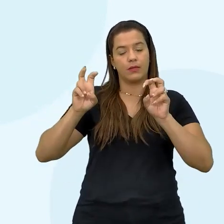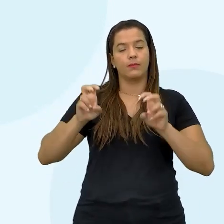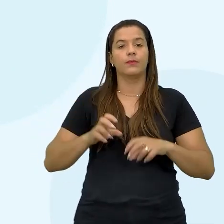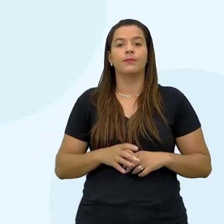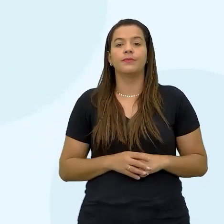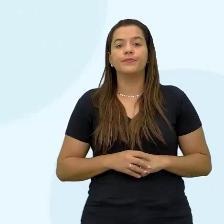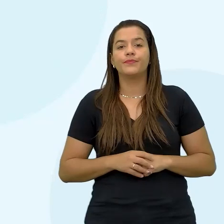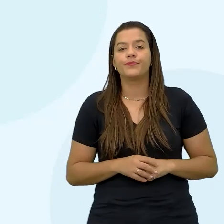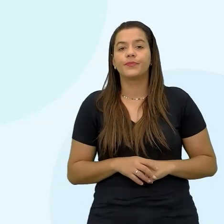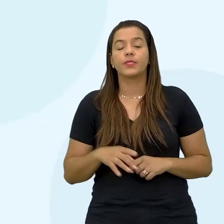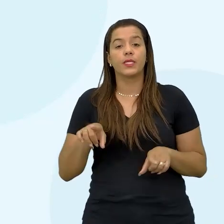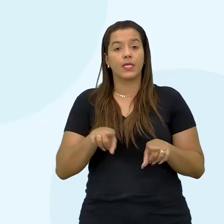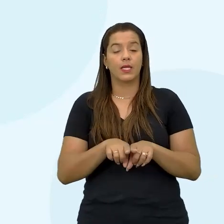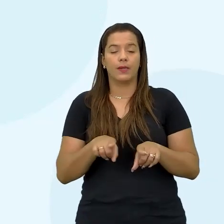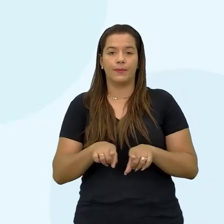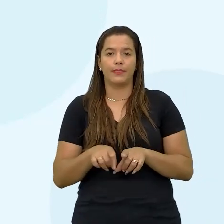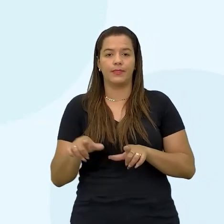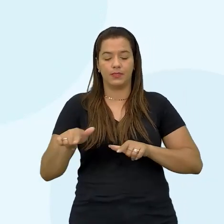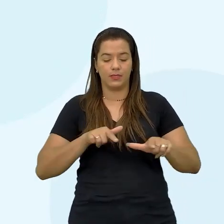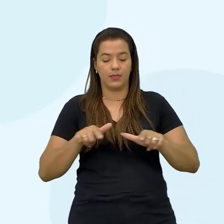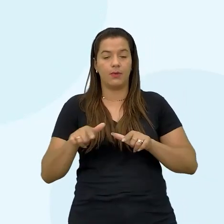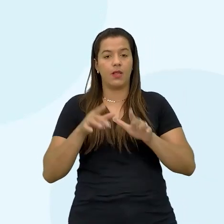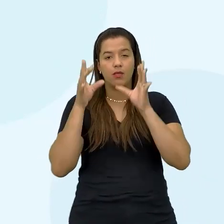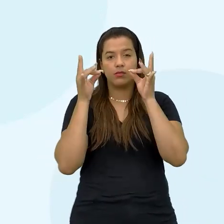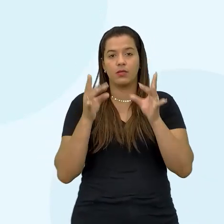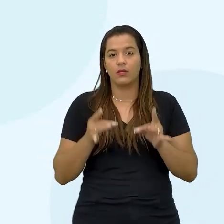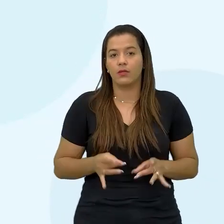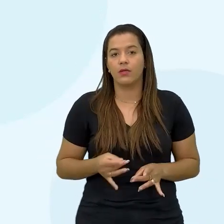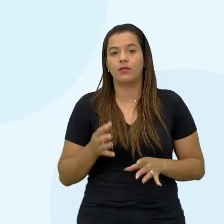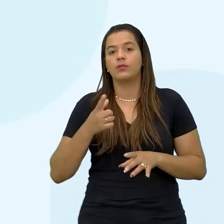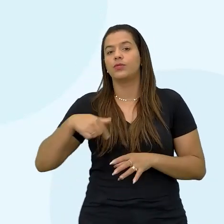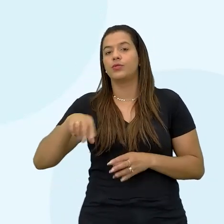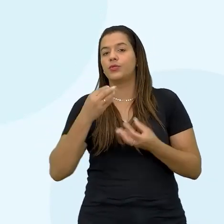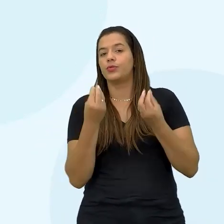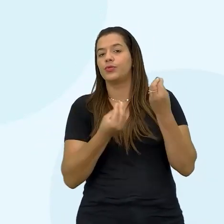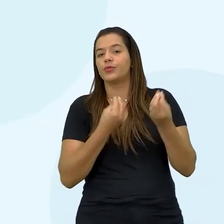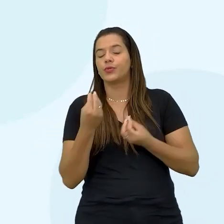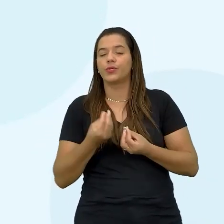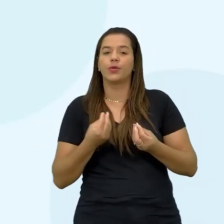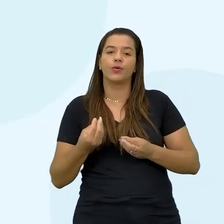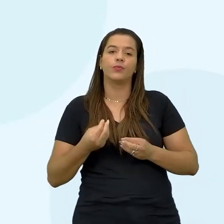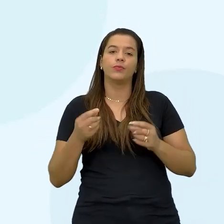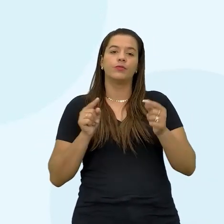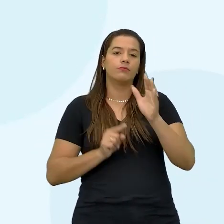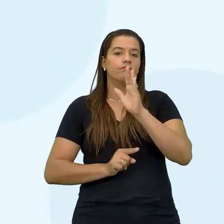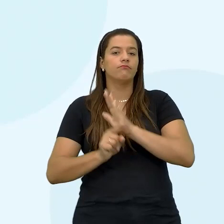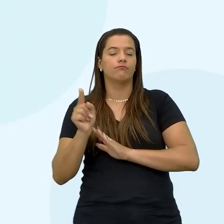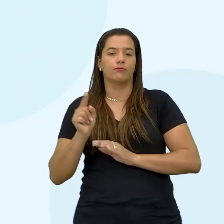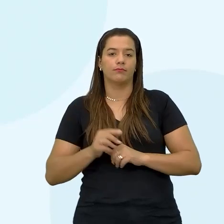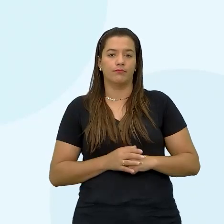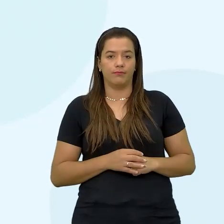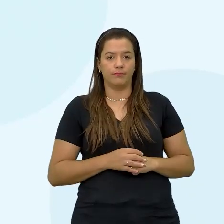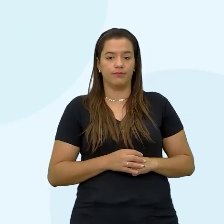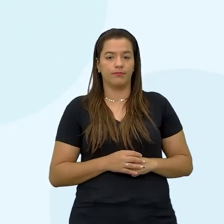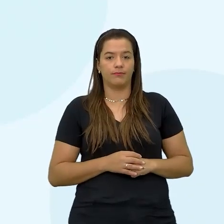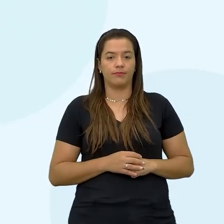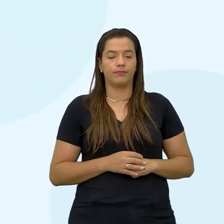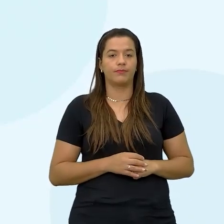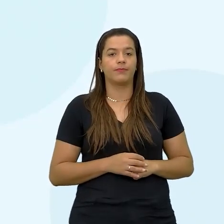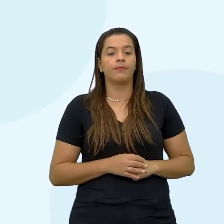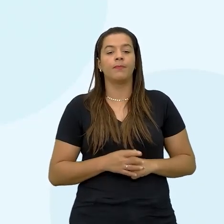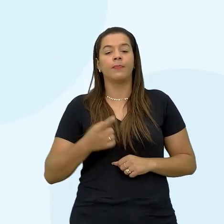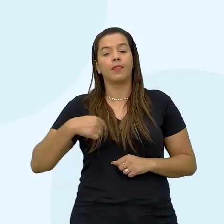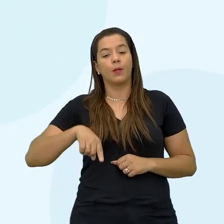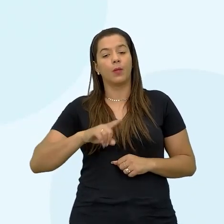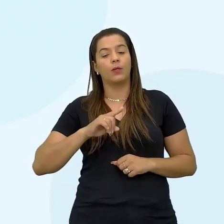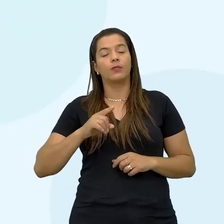aí trabalhar um pouquinho mais em detalhes essa pergunta. Certo? Então, o que é importante a